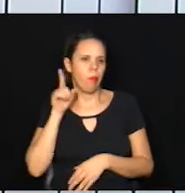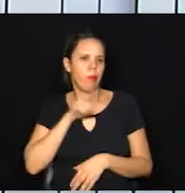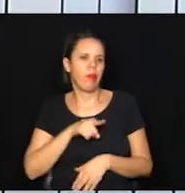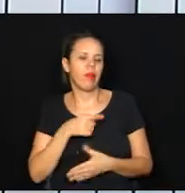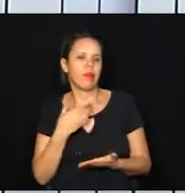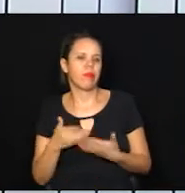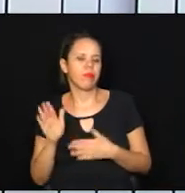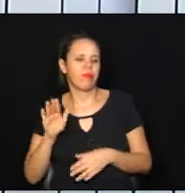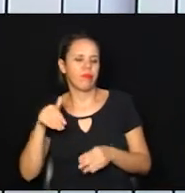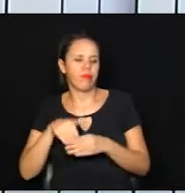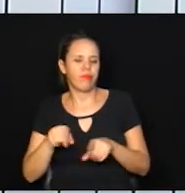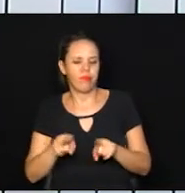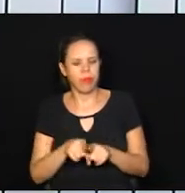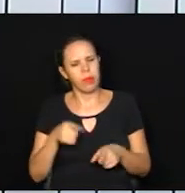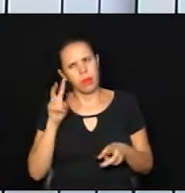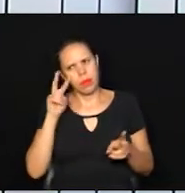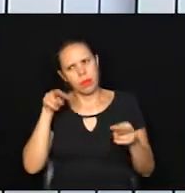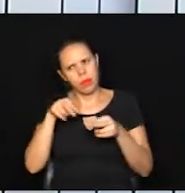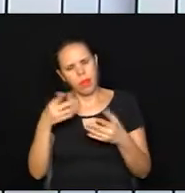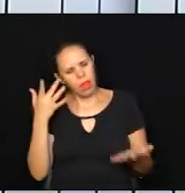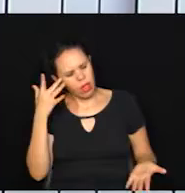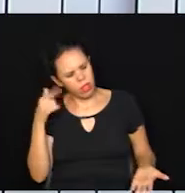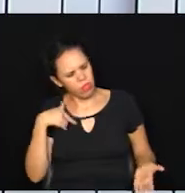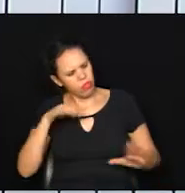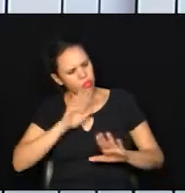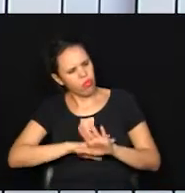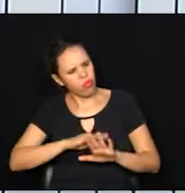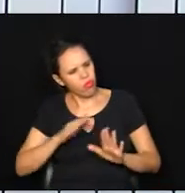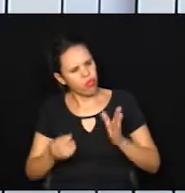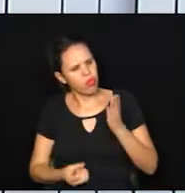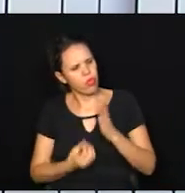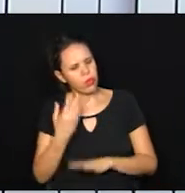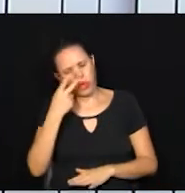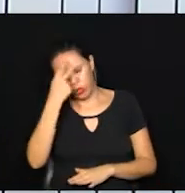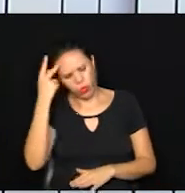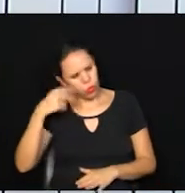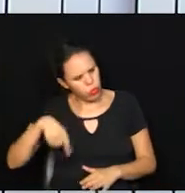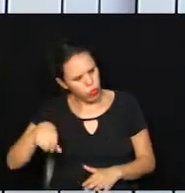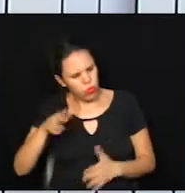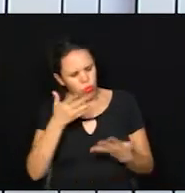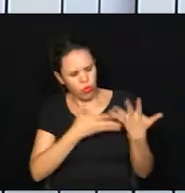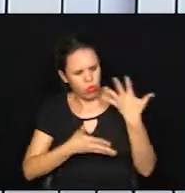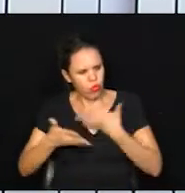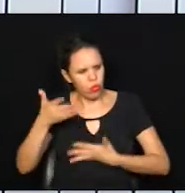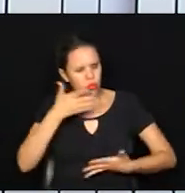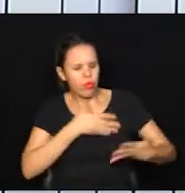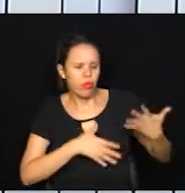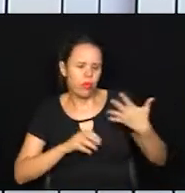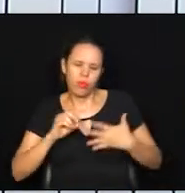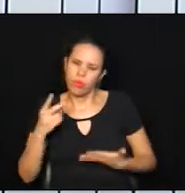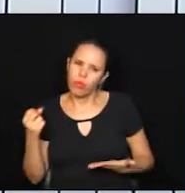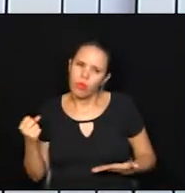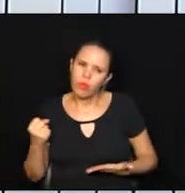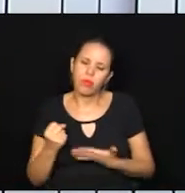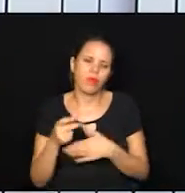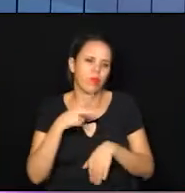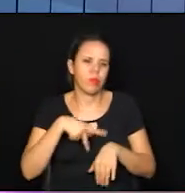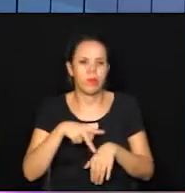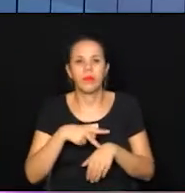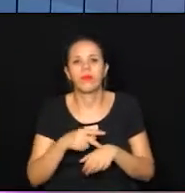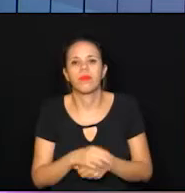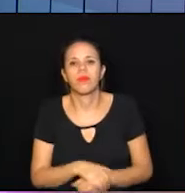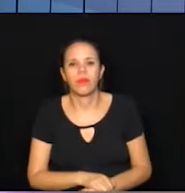essa visão, a gente pode dizer, um pouco mais ideológica, ela mais atrapalhou ou ajudou o país,